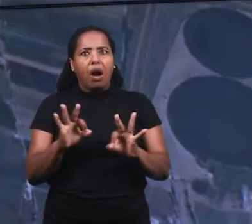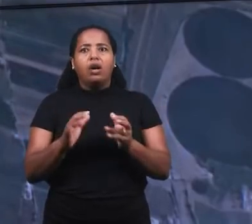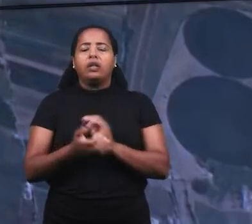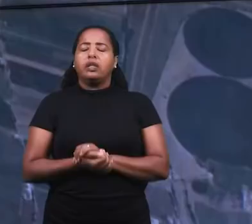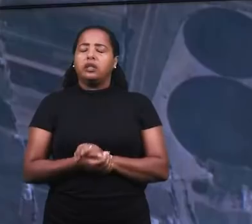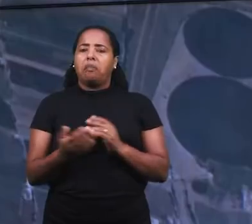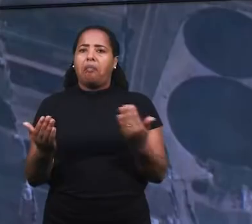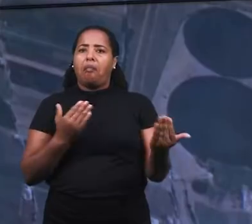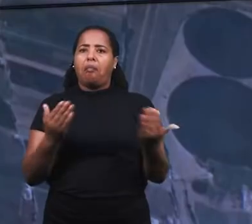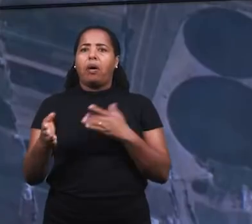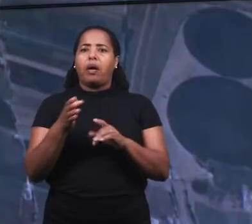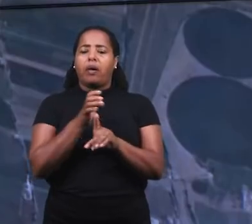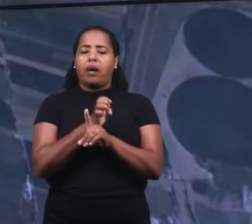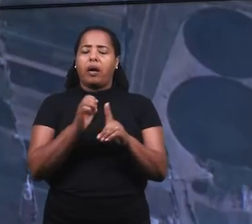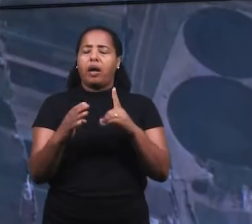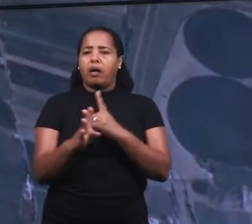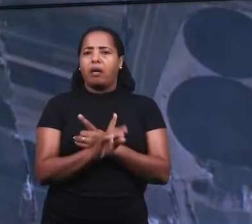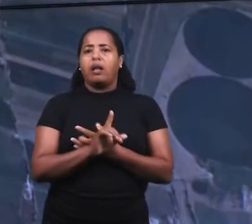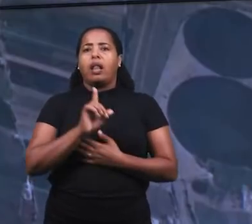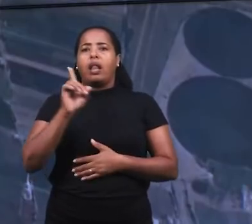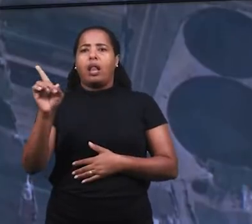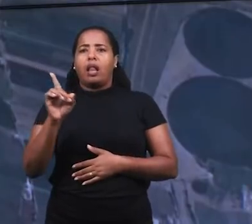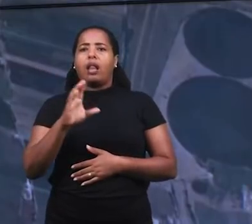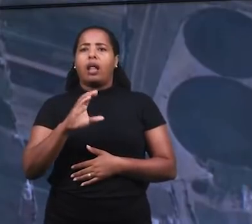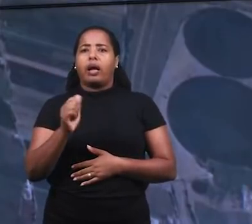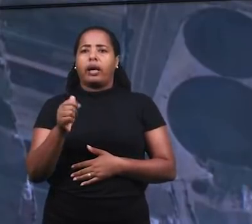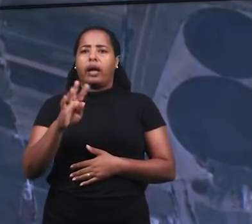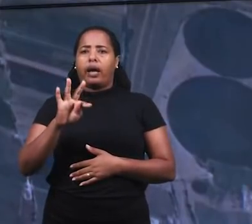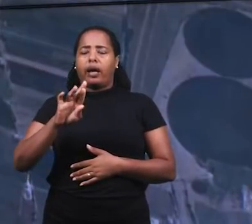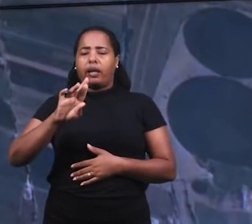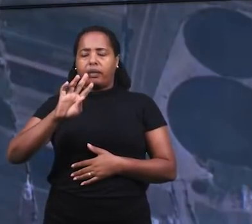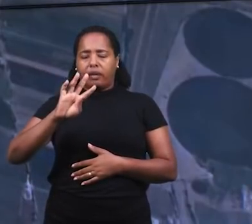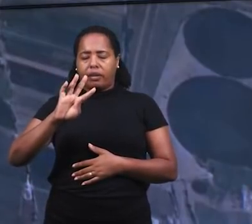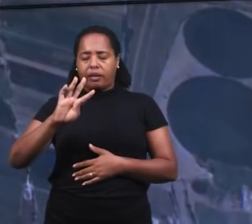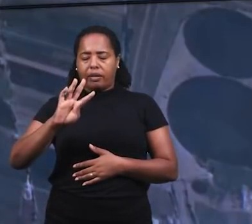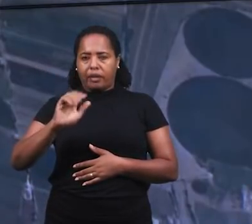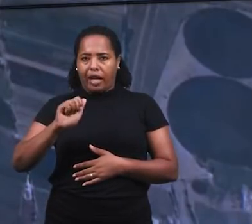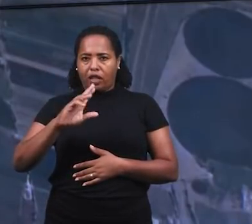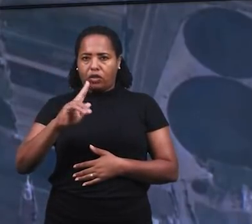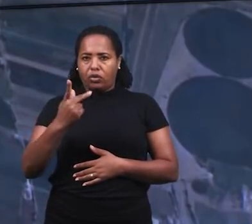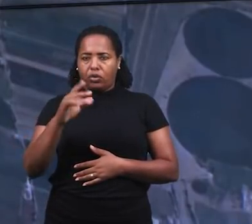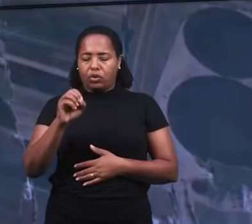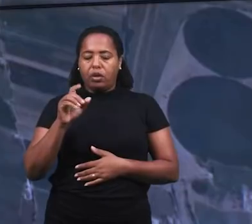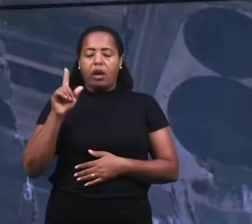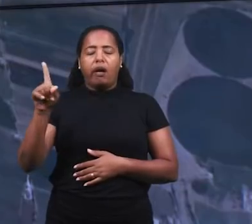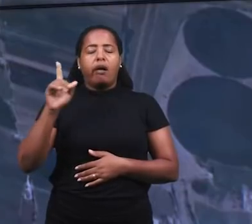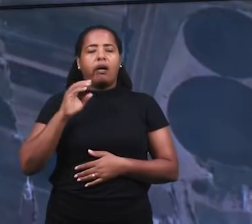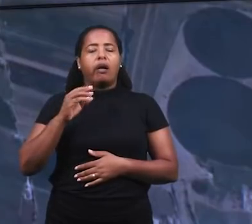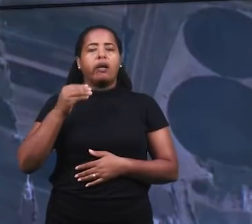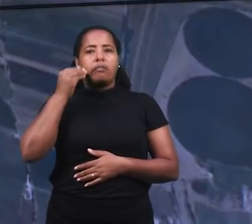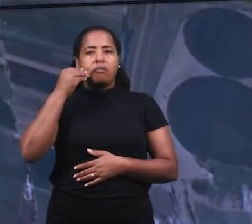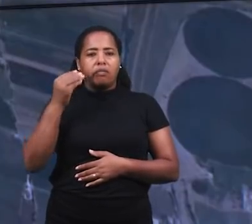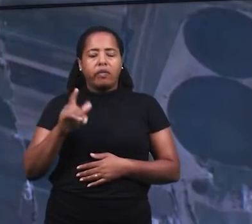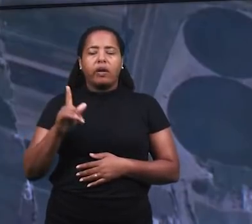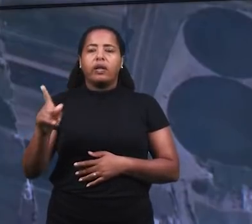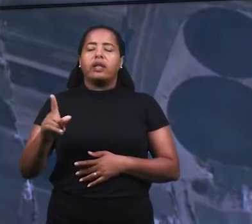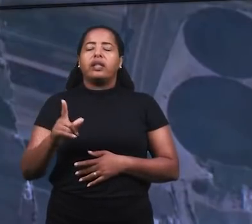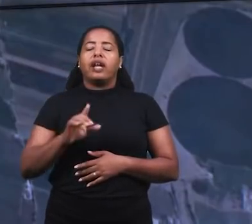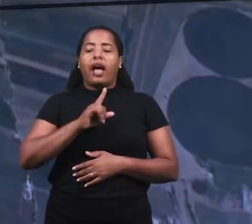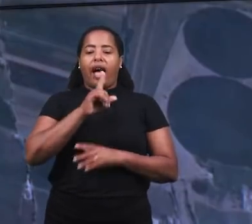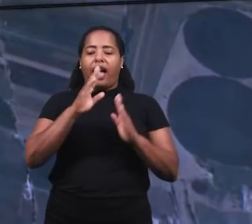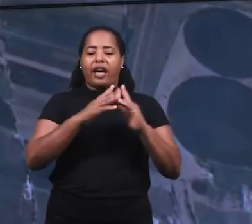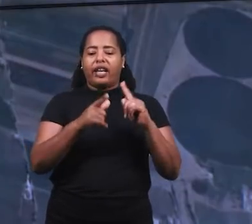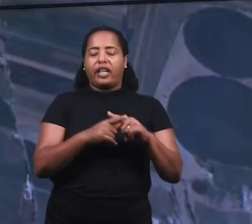citado, o irmão está comparando a Escola Bíblica Dominical em Cartacho com esta experiência ali